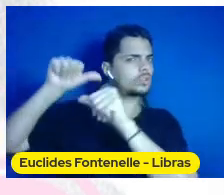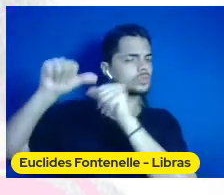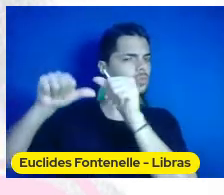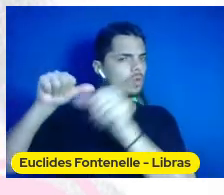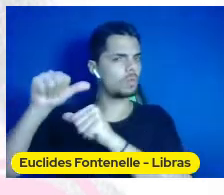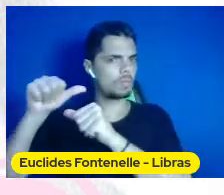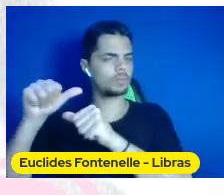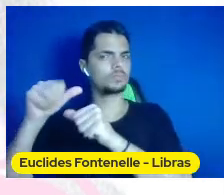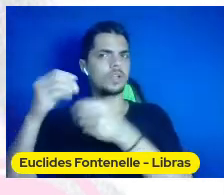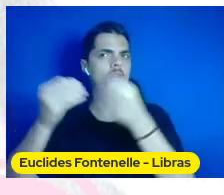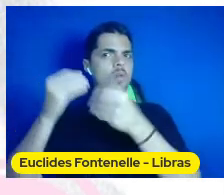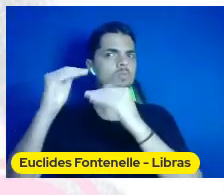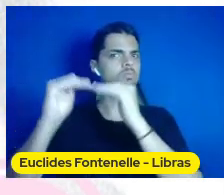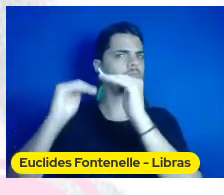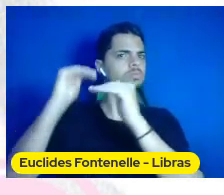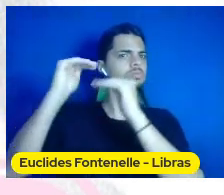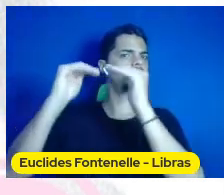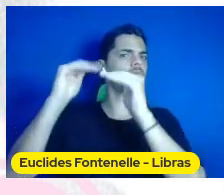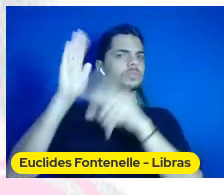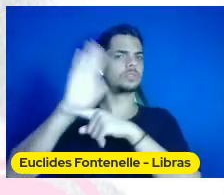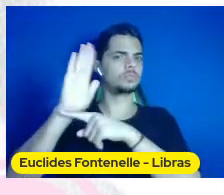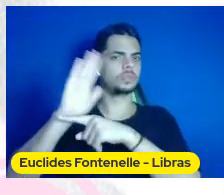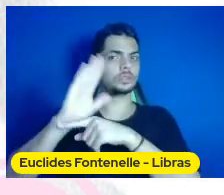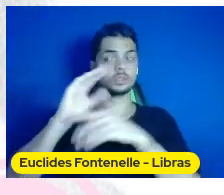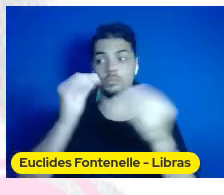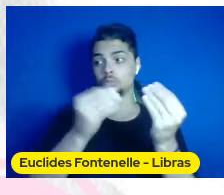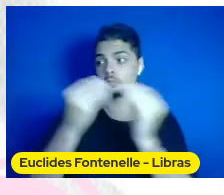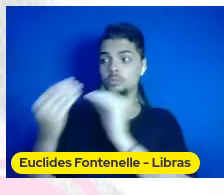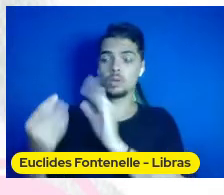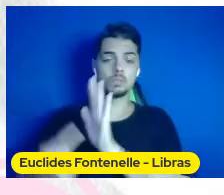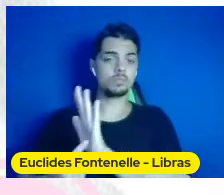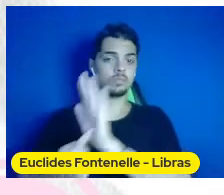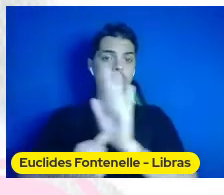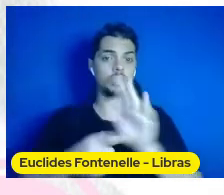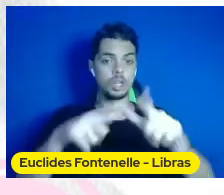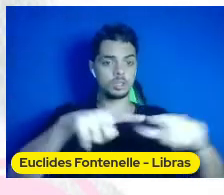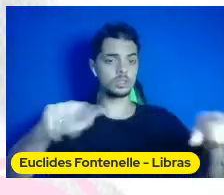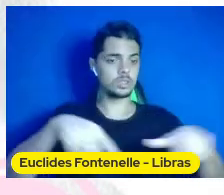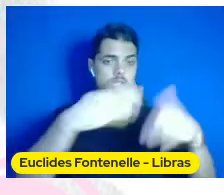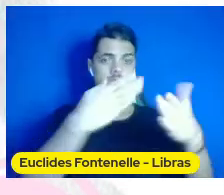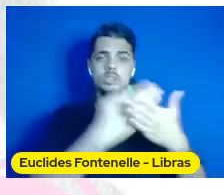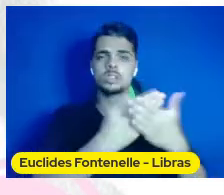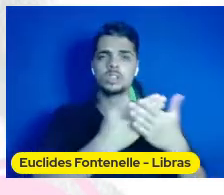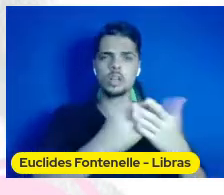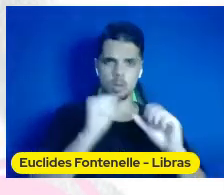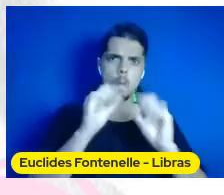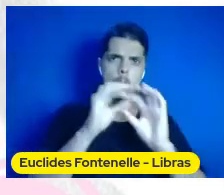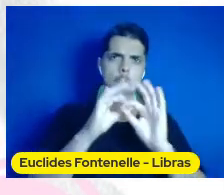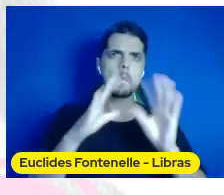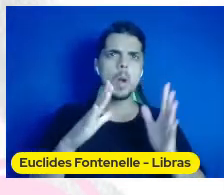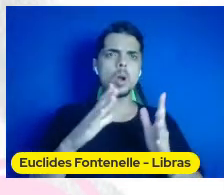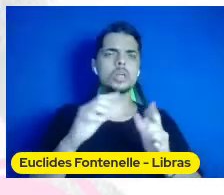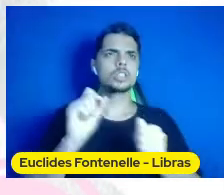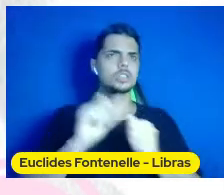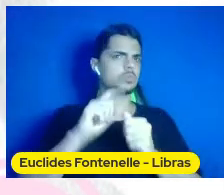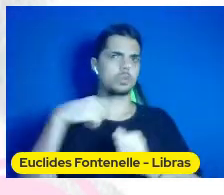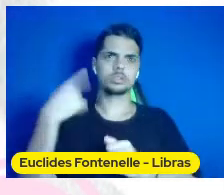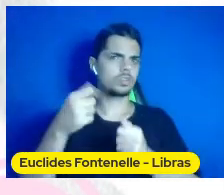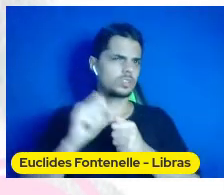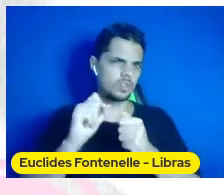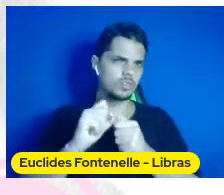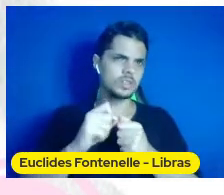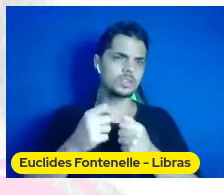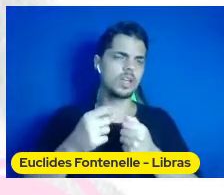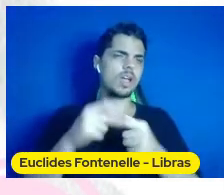aula. Podemos fazer animação amadora em sala de aula? Quais os recursos são necessários? Quais